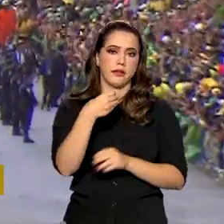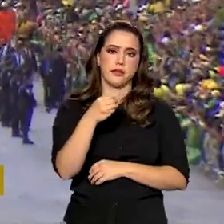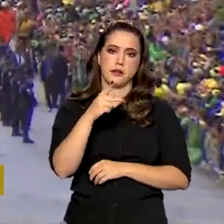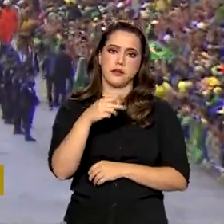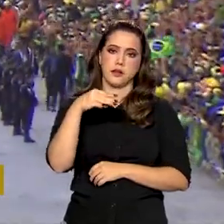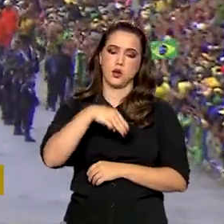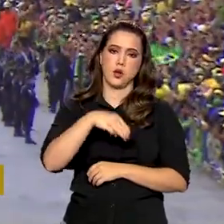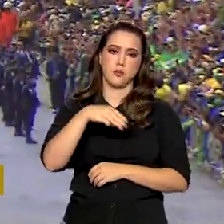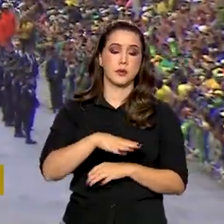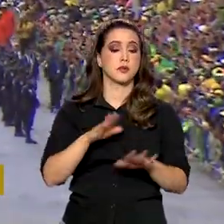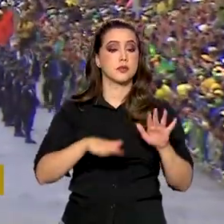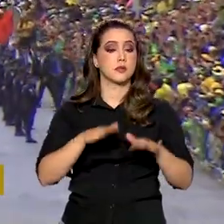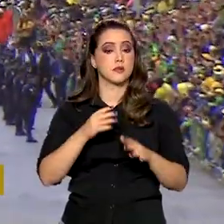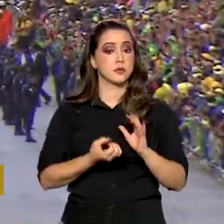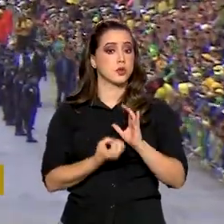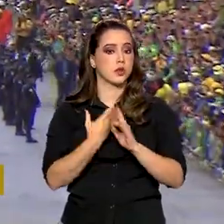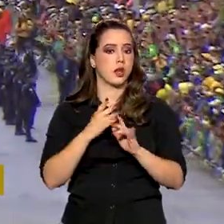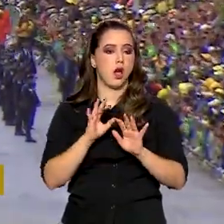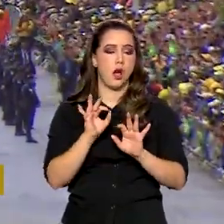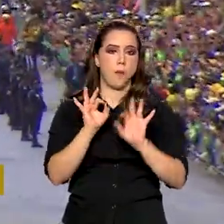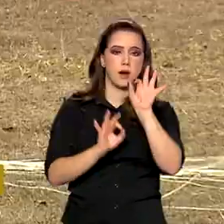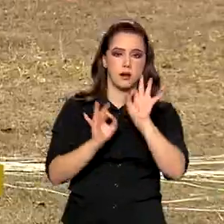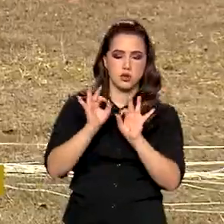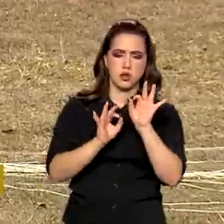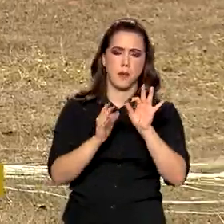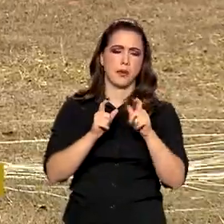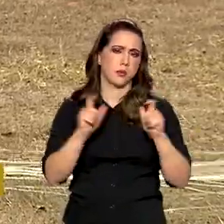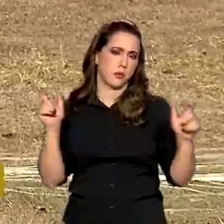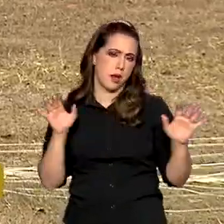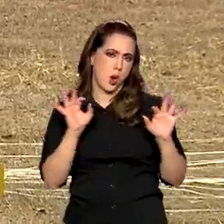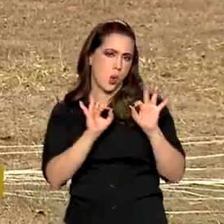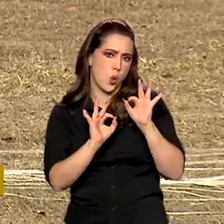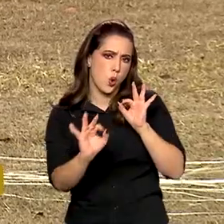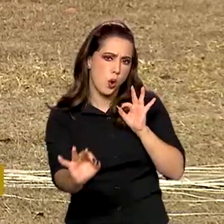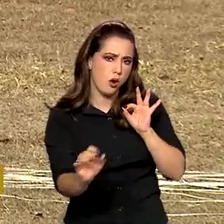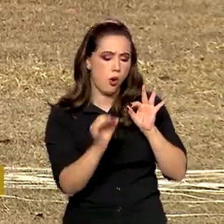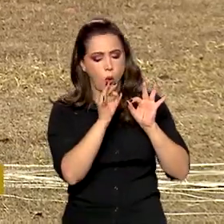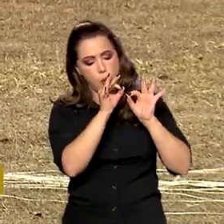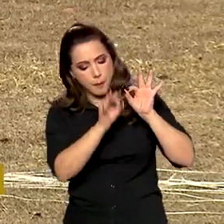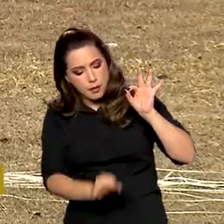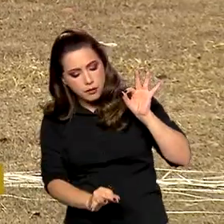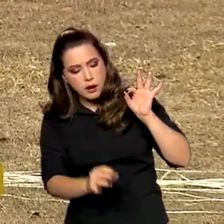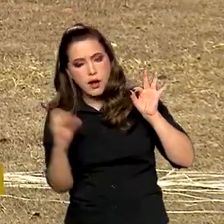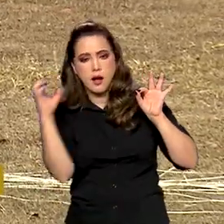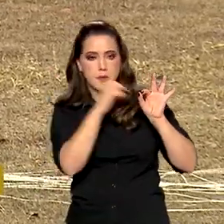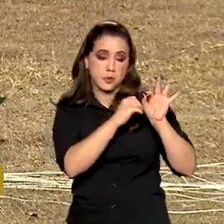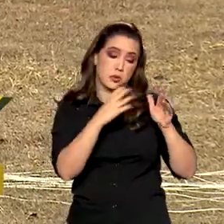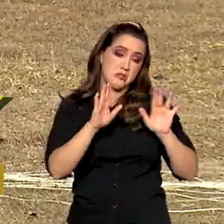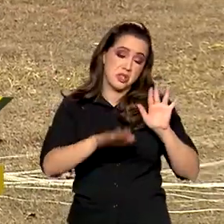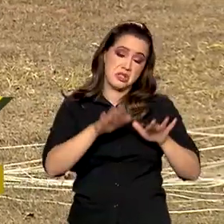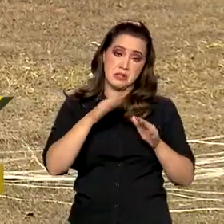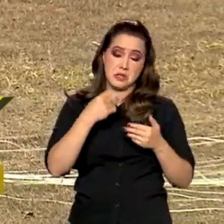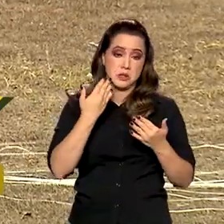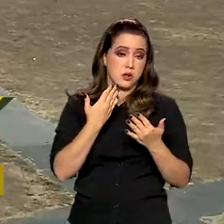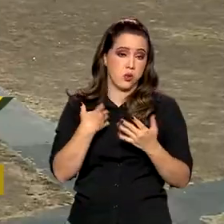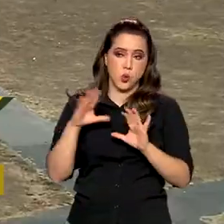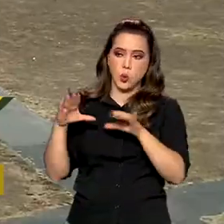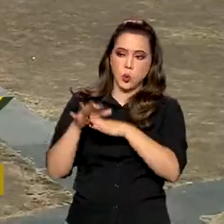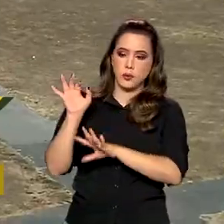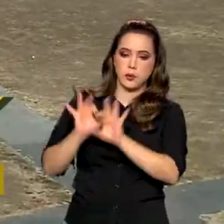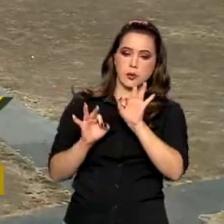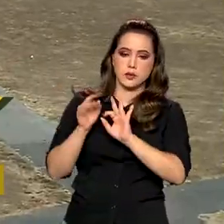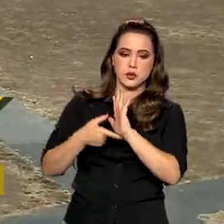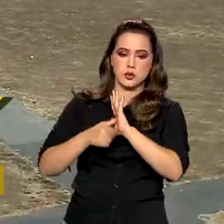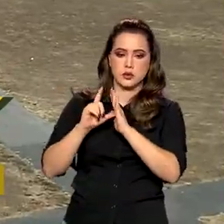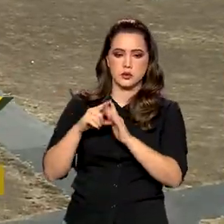ele pode, às vezes, querer uma navegação maior, né, ou uma navegação mais rápida. Isso tudo é a equipe, no planejamento